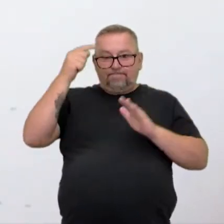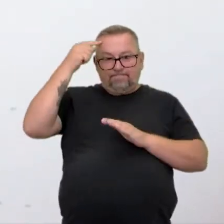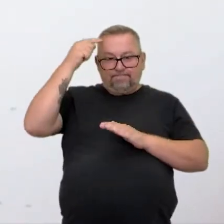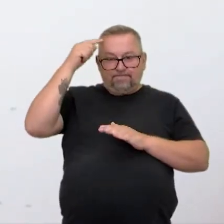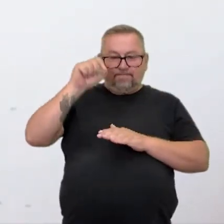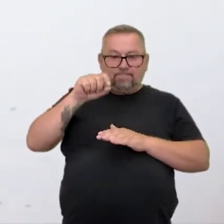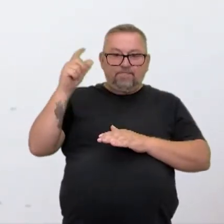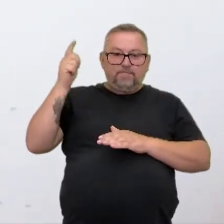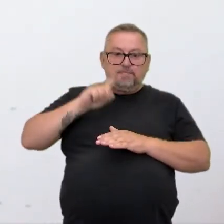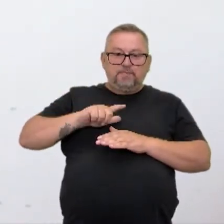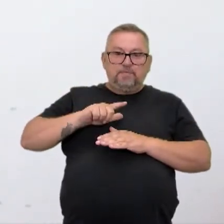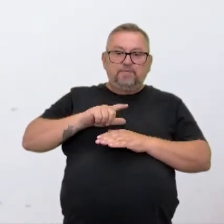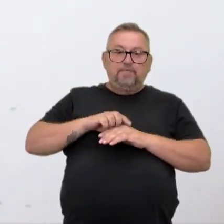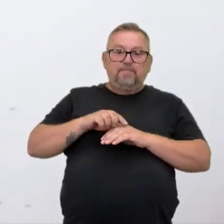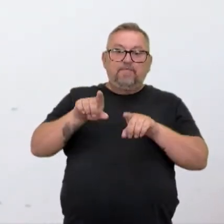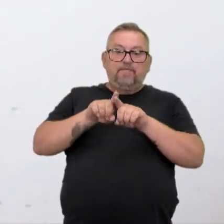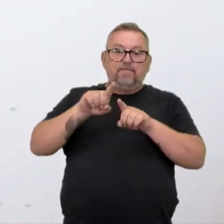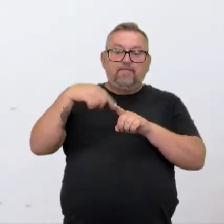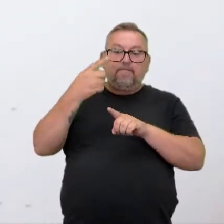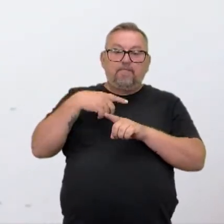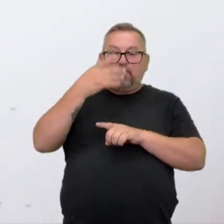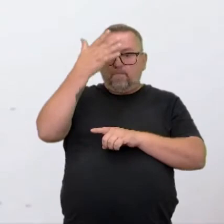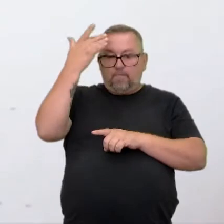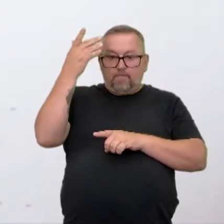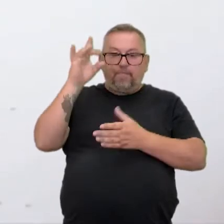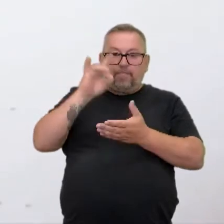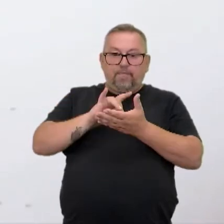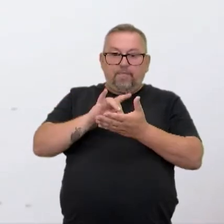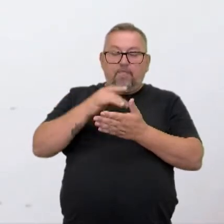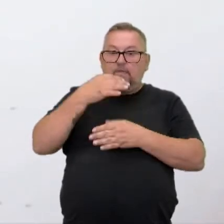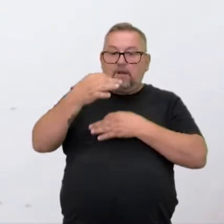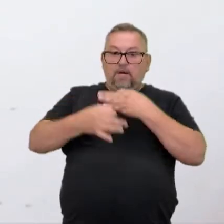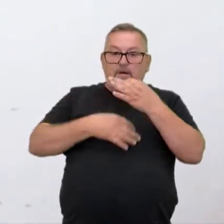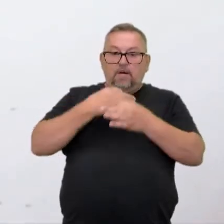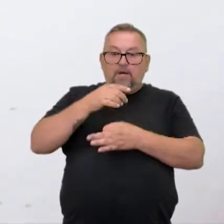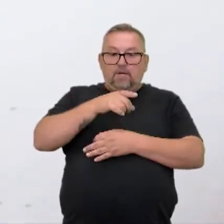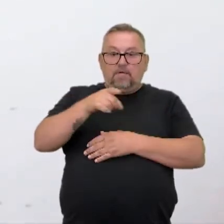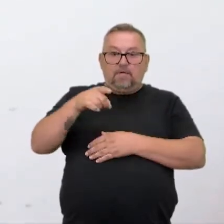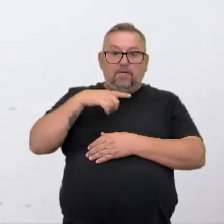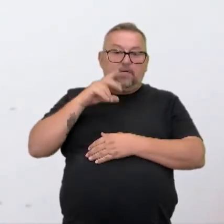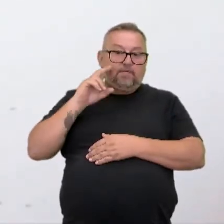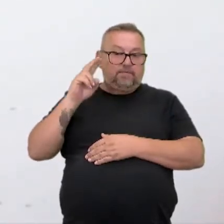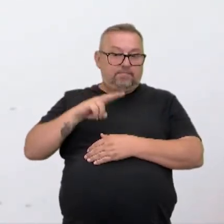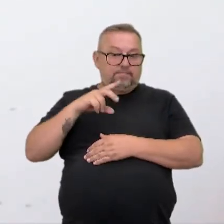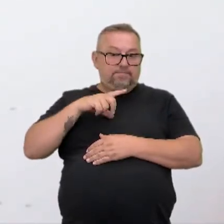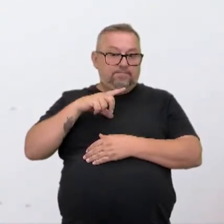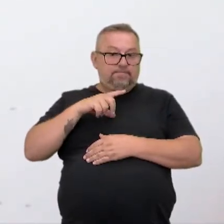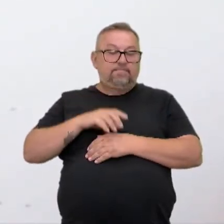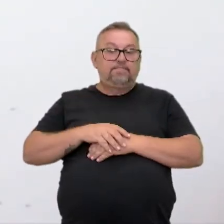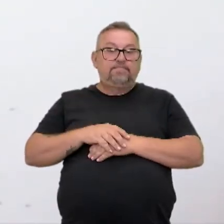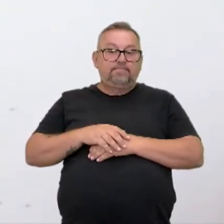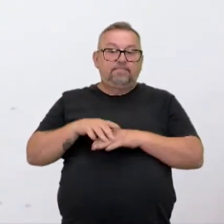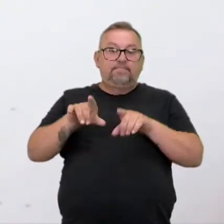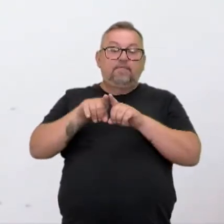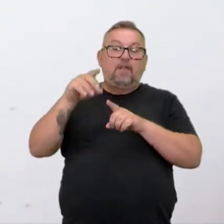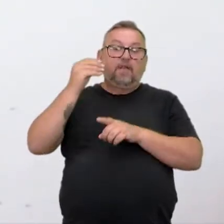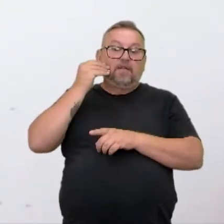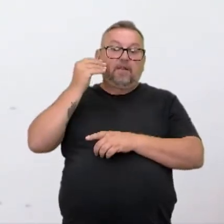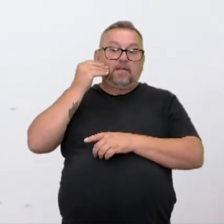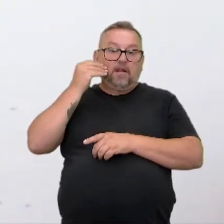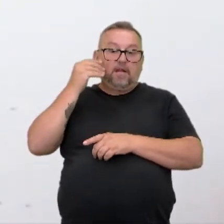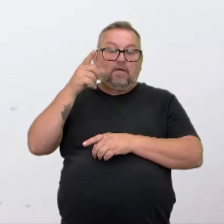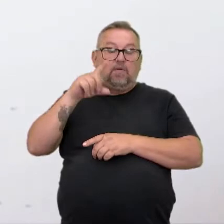você realmente deseja para o seu consumidor final. Uma sugestão é você pegar o seu planejamento e testar com